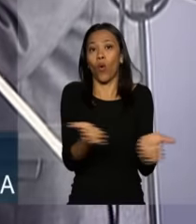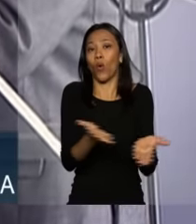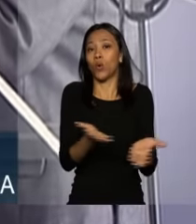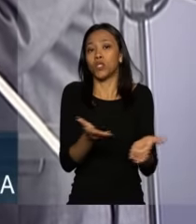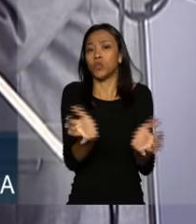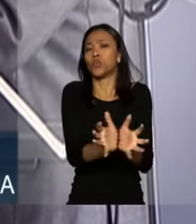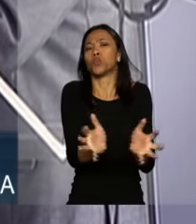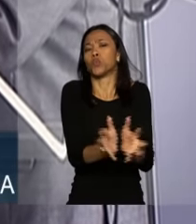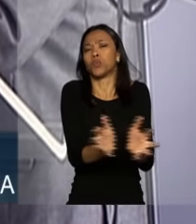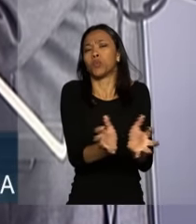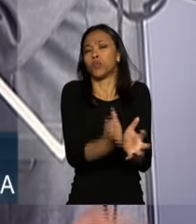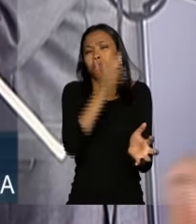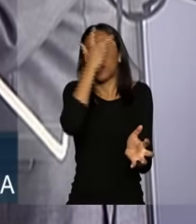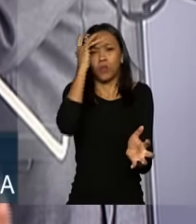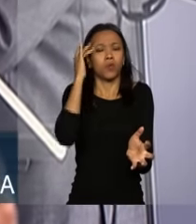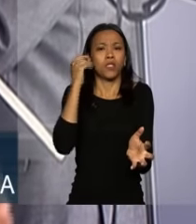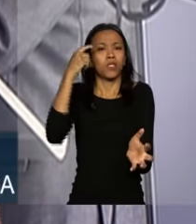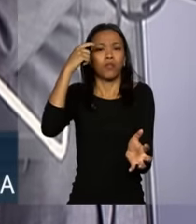urnas.